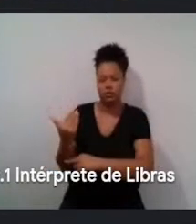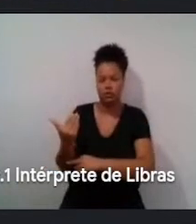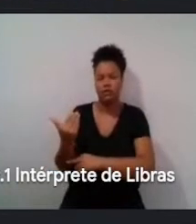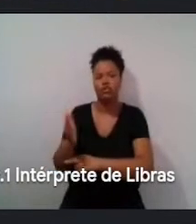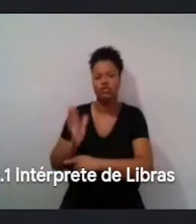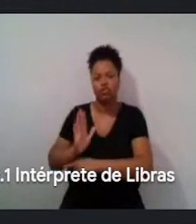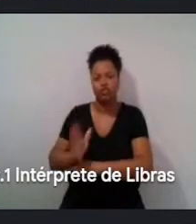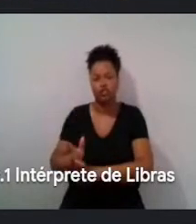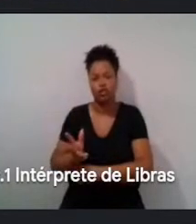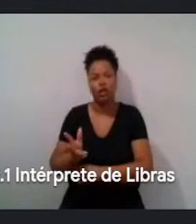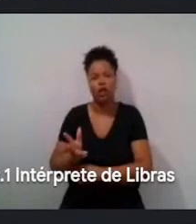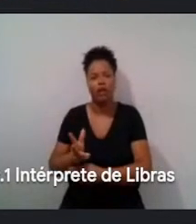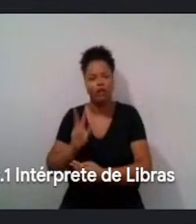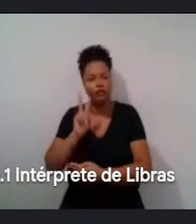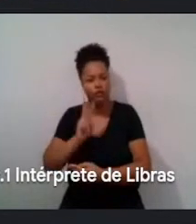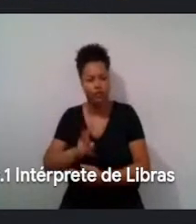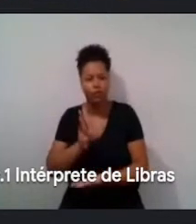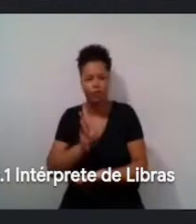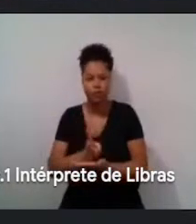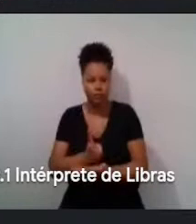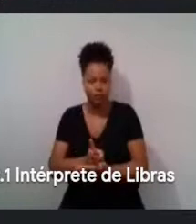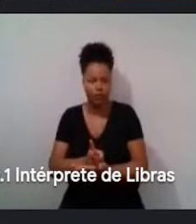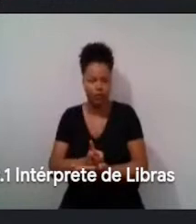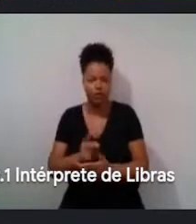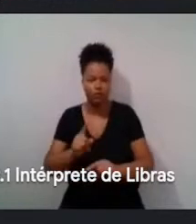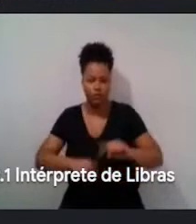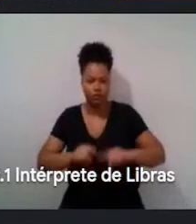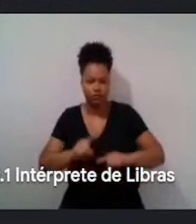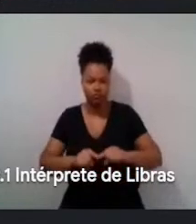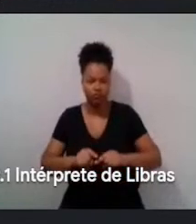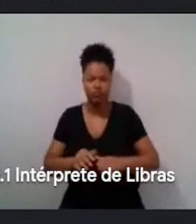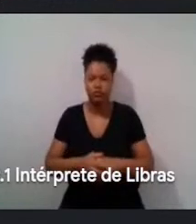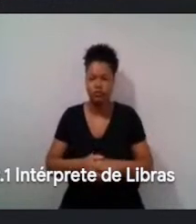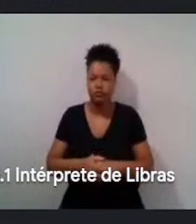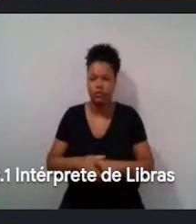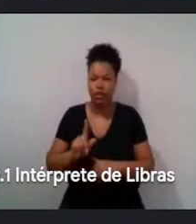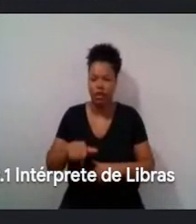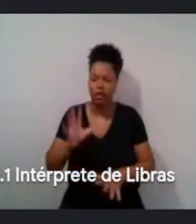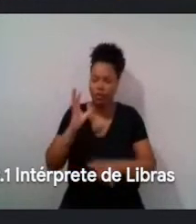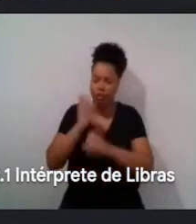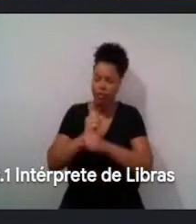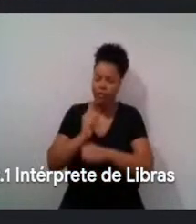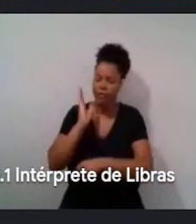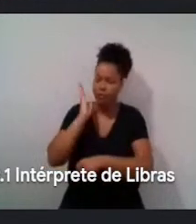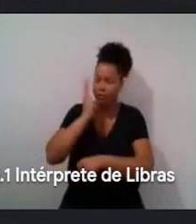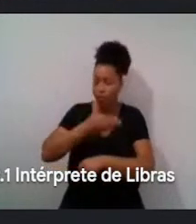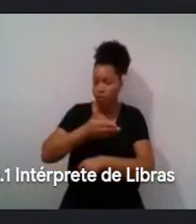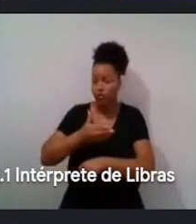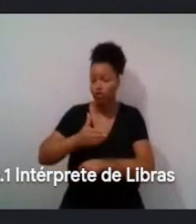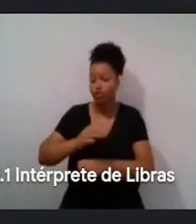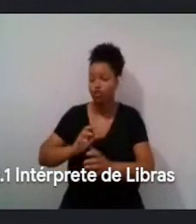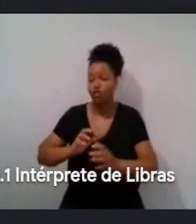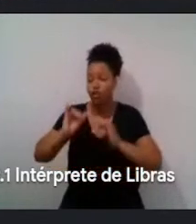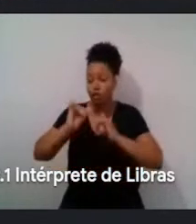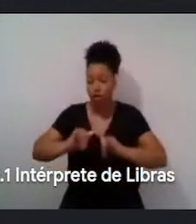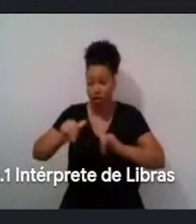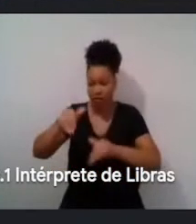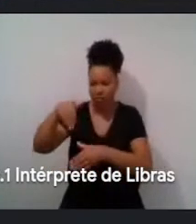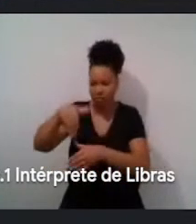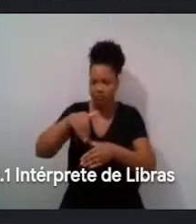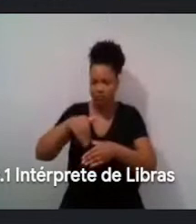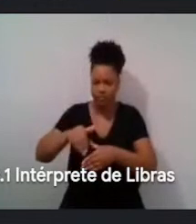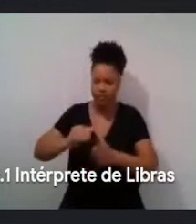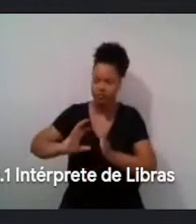esse mesmo objeto, que são prestações de contas de campanha de partido político com a ausência